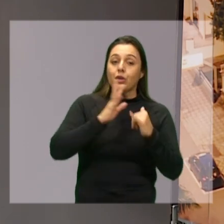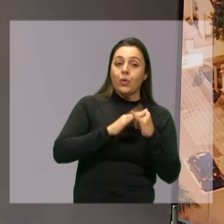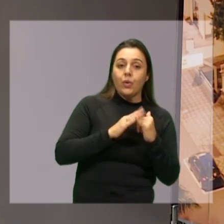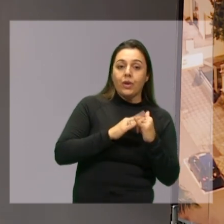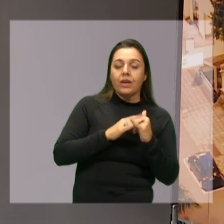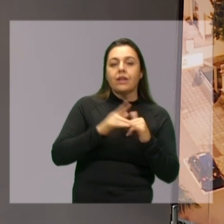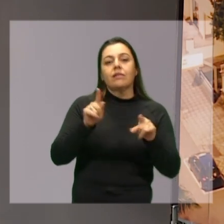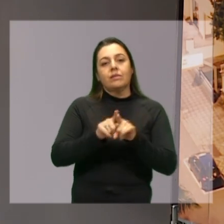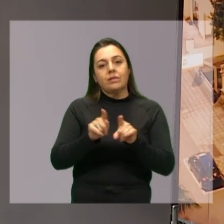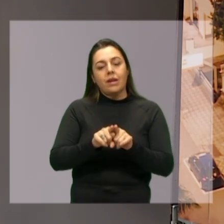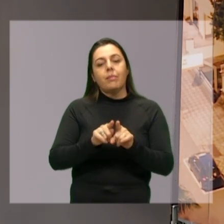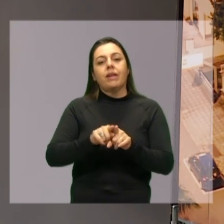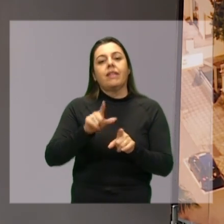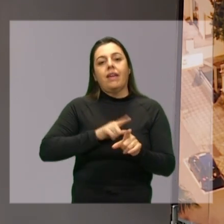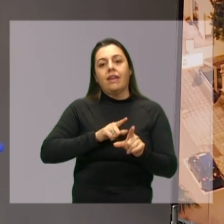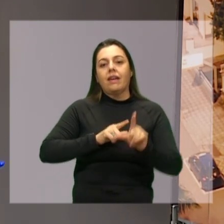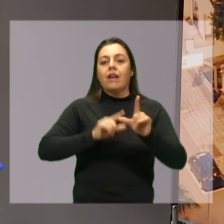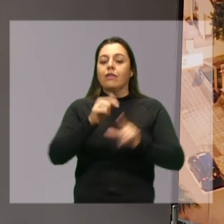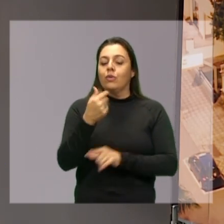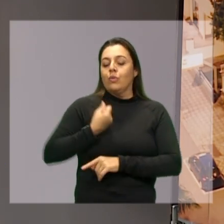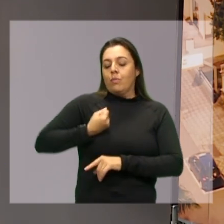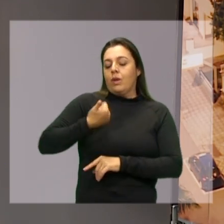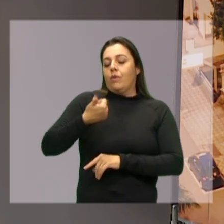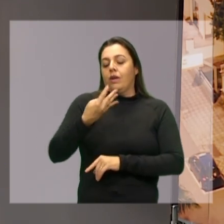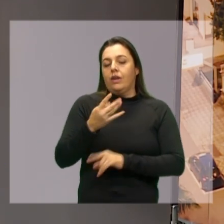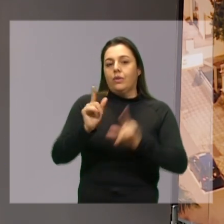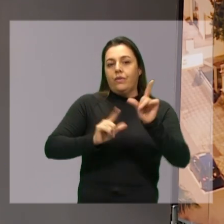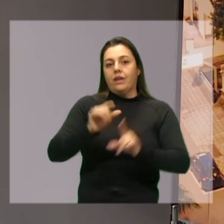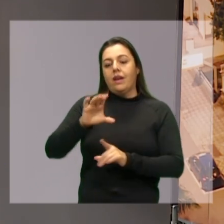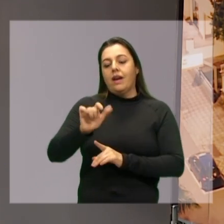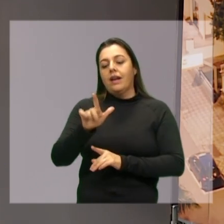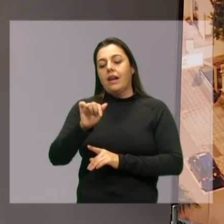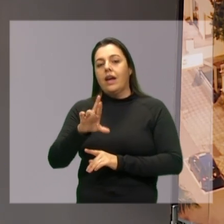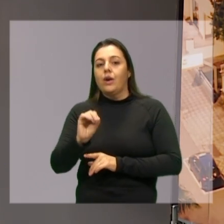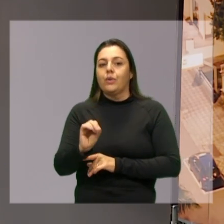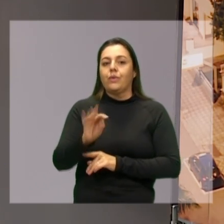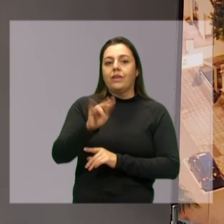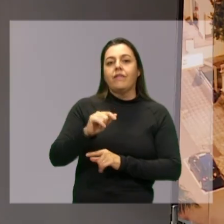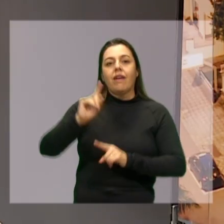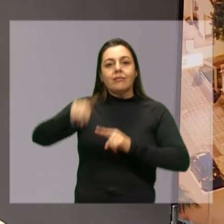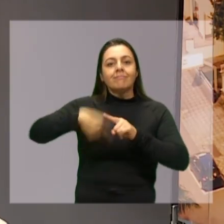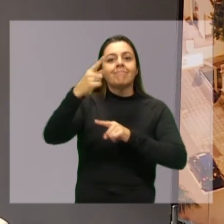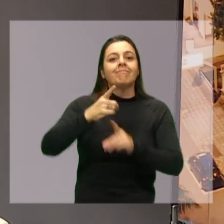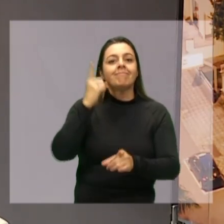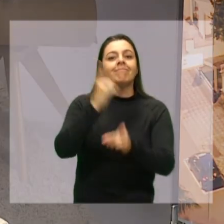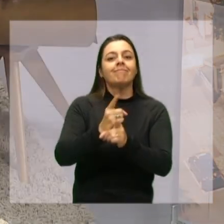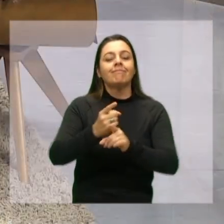YouTube, e são transmitidas pelo canal 14 da Claro TV. Até a próxima!